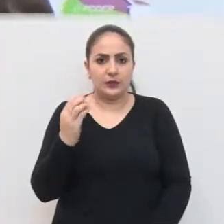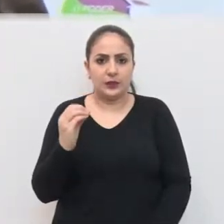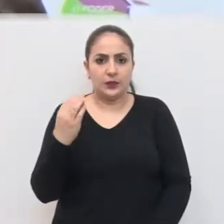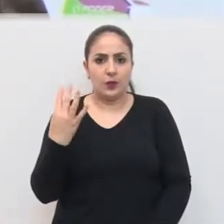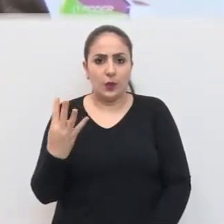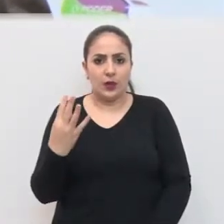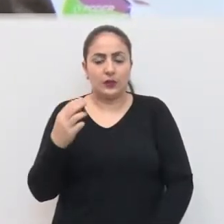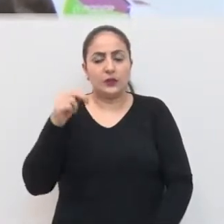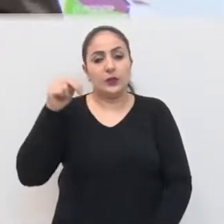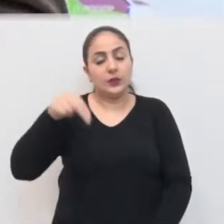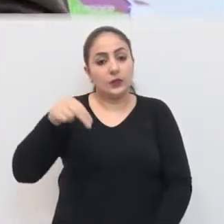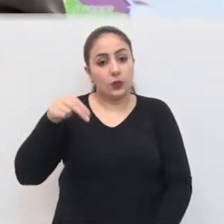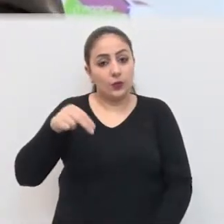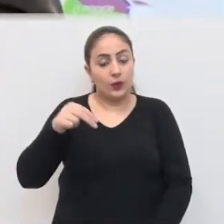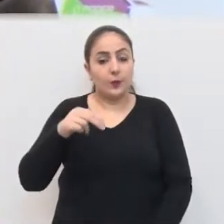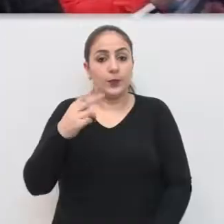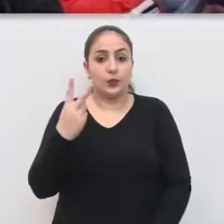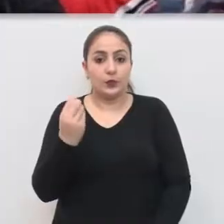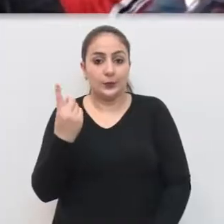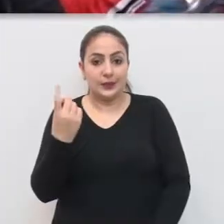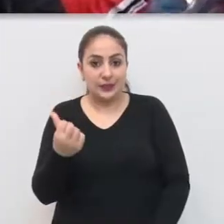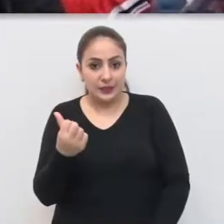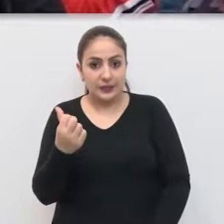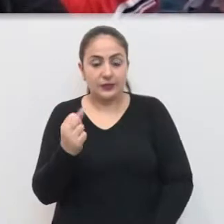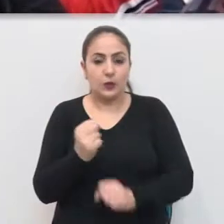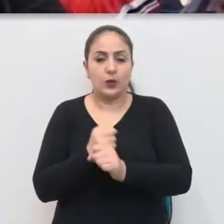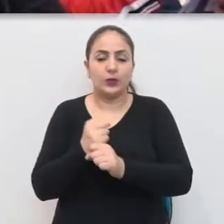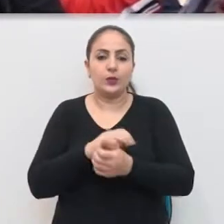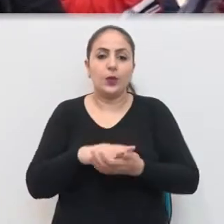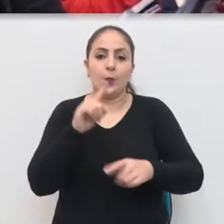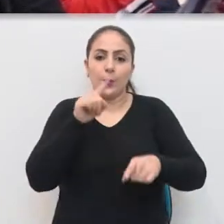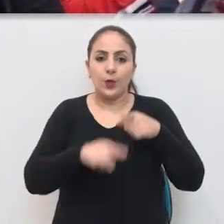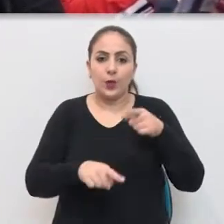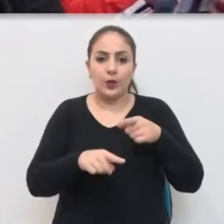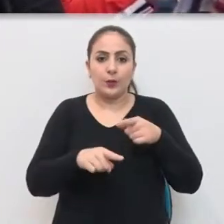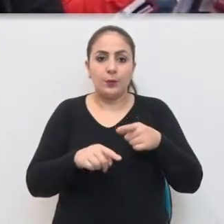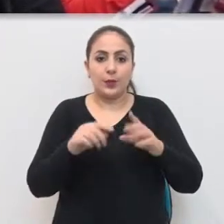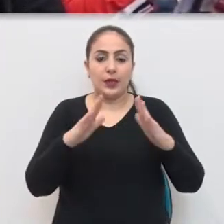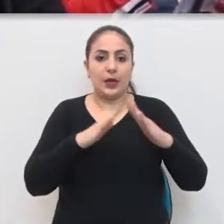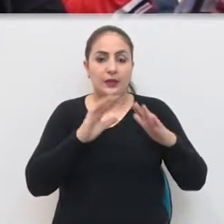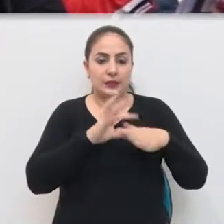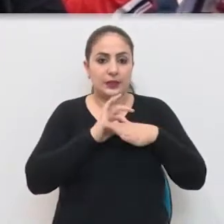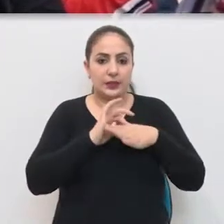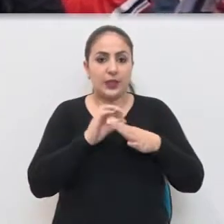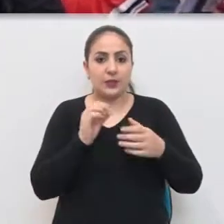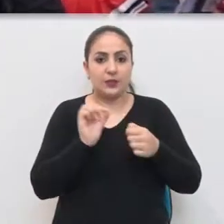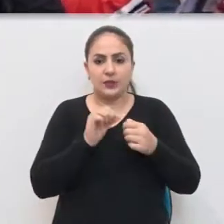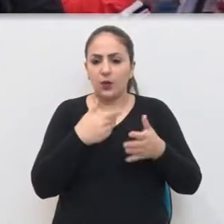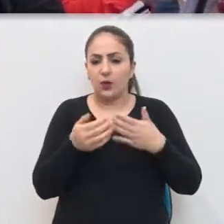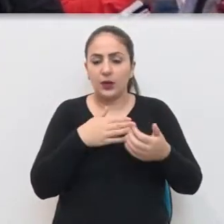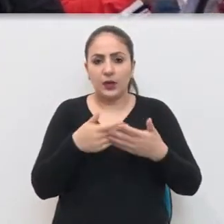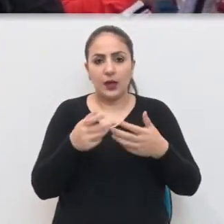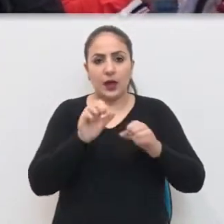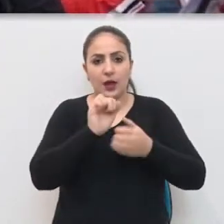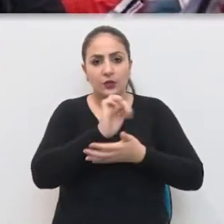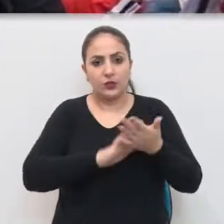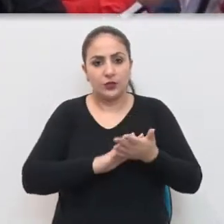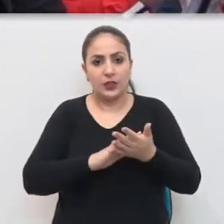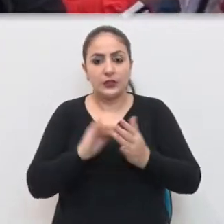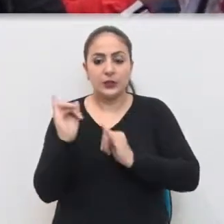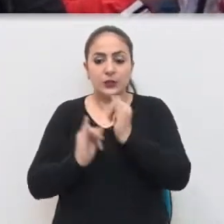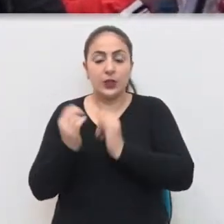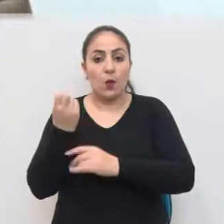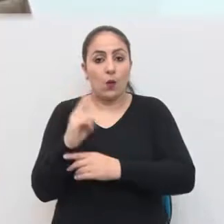53.304 de novembro de 2016, que proíbe açougues de realizarem qualquer atividade industrial e de abate